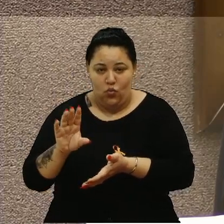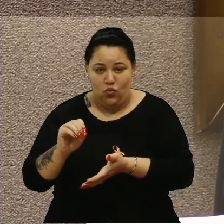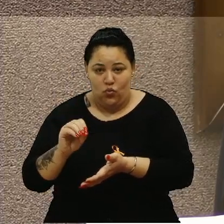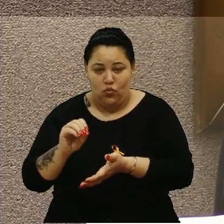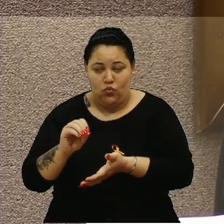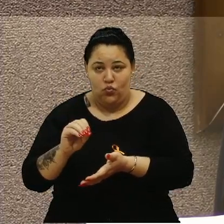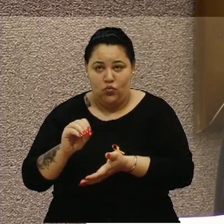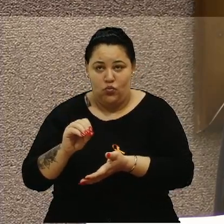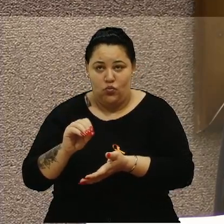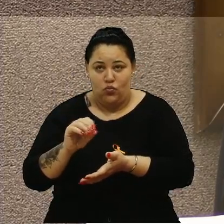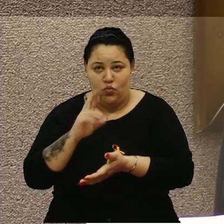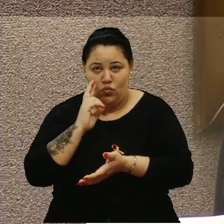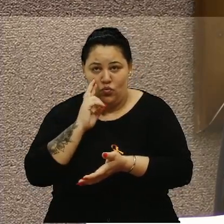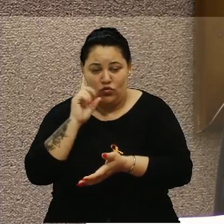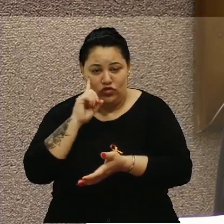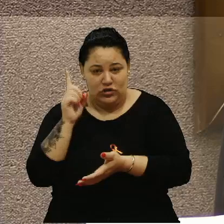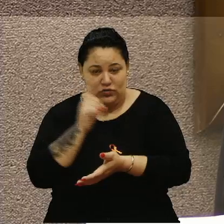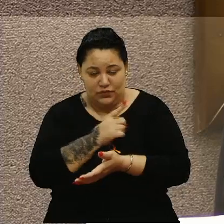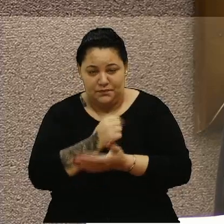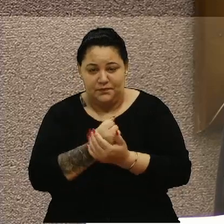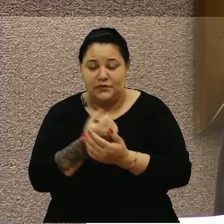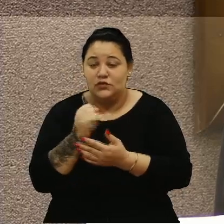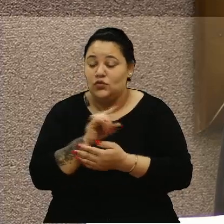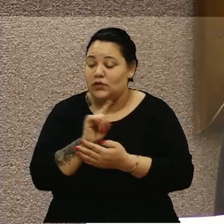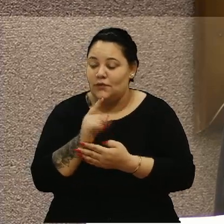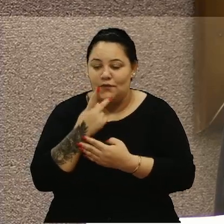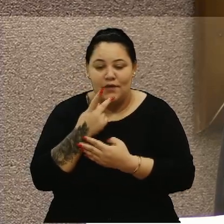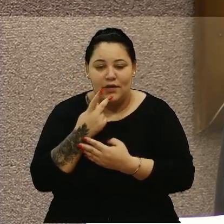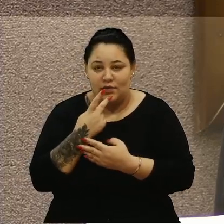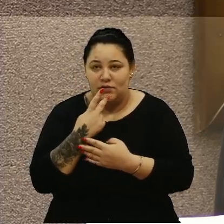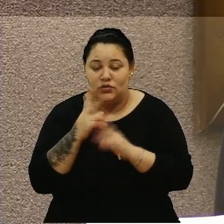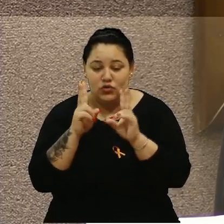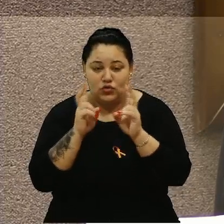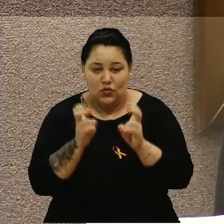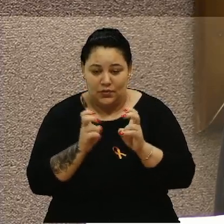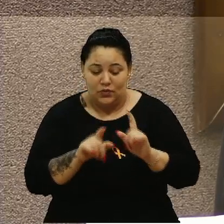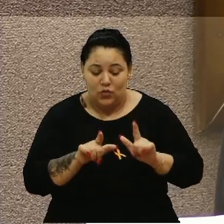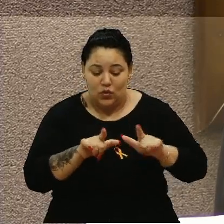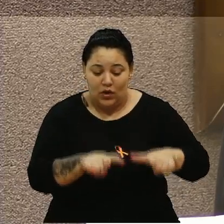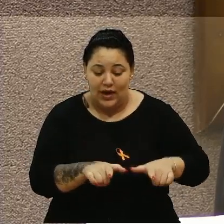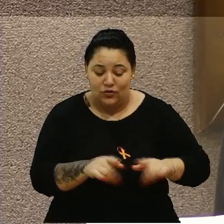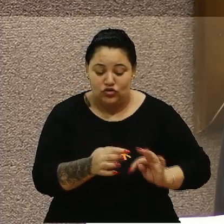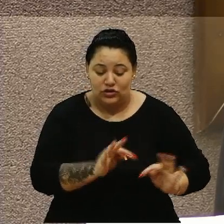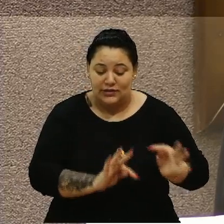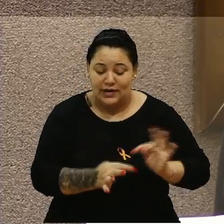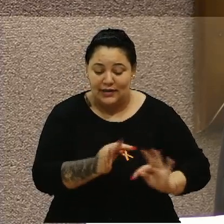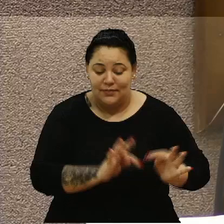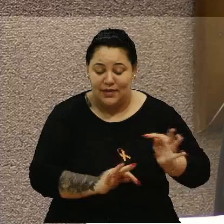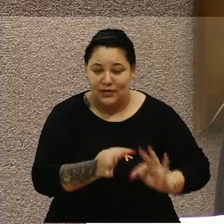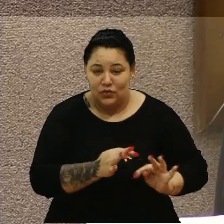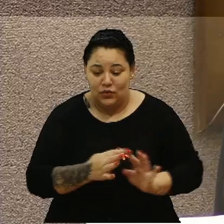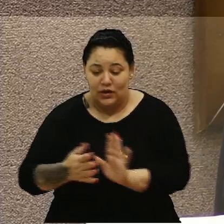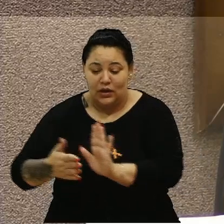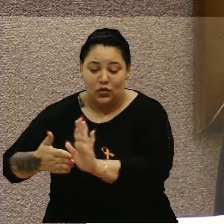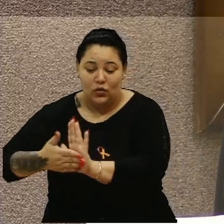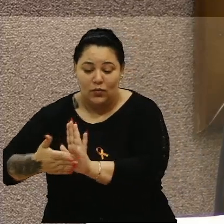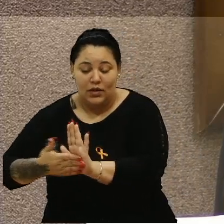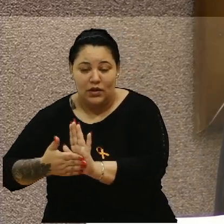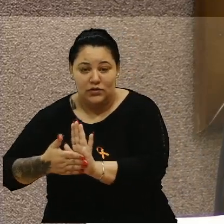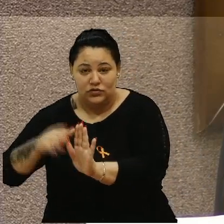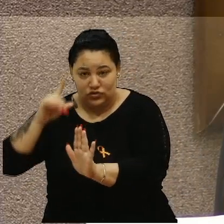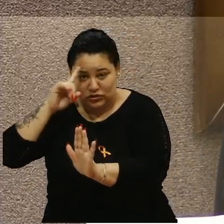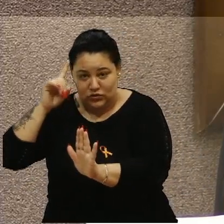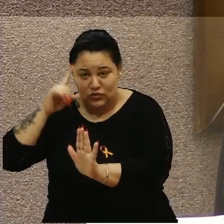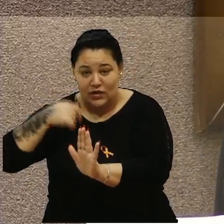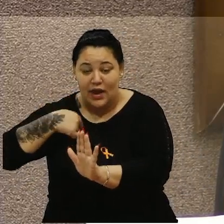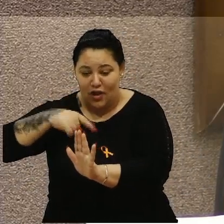diretor, se o senhor não comentar sobre a estação de tratamento e a questão do plano diretor de Vila Seca, eu vou lá e vou